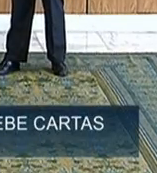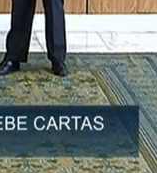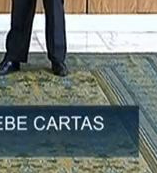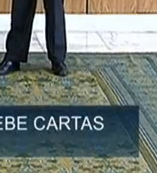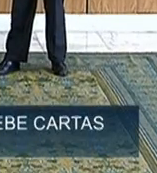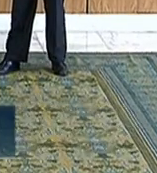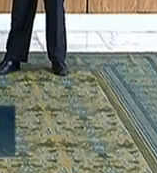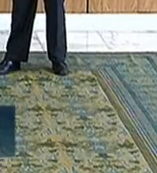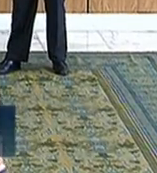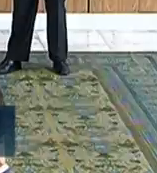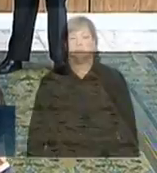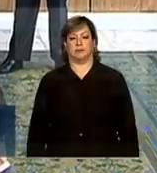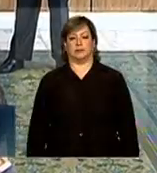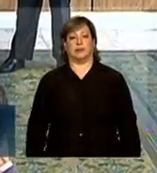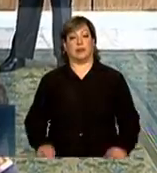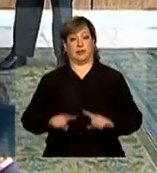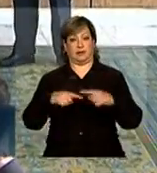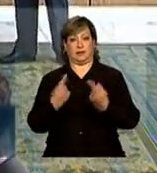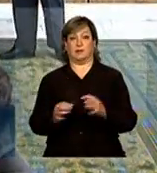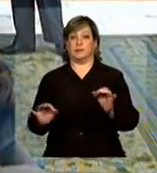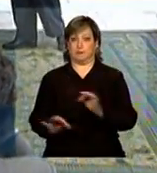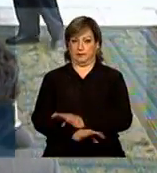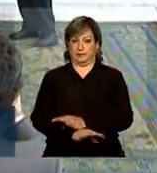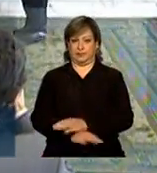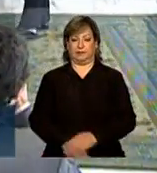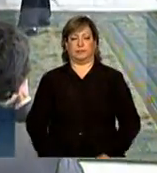Está encerrada esta cerimônia.